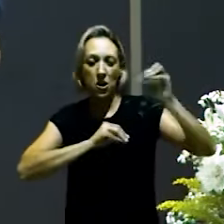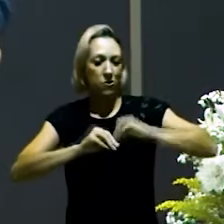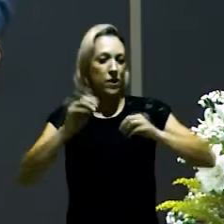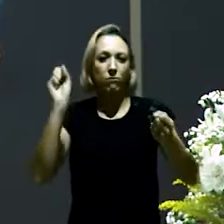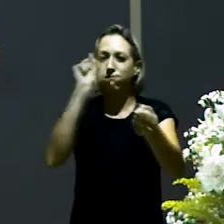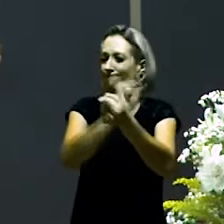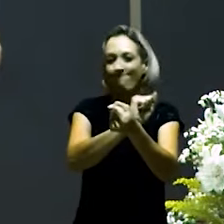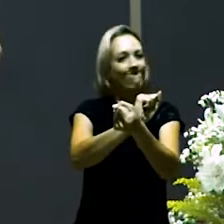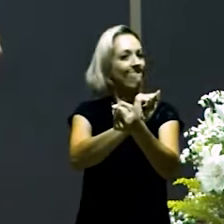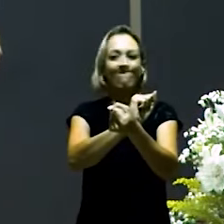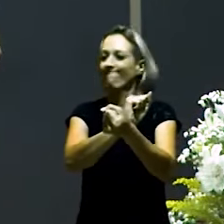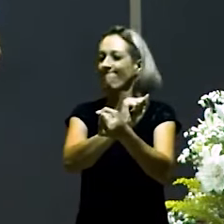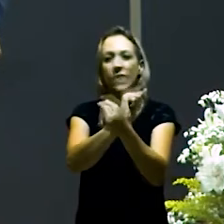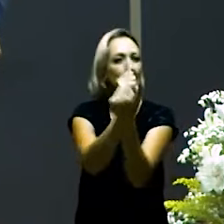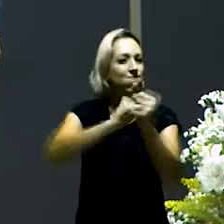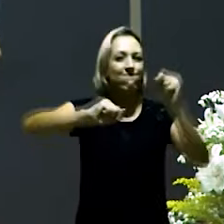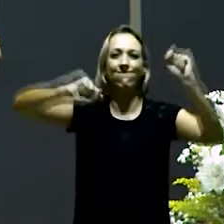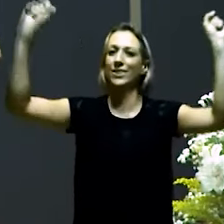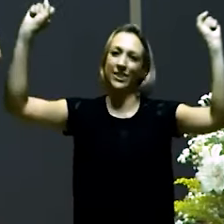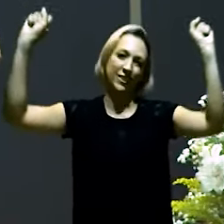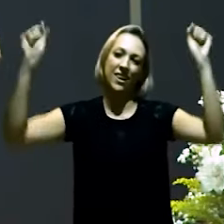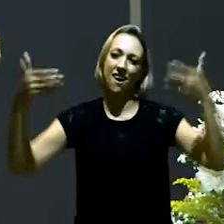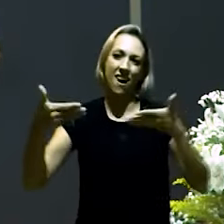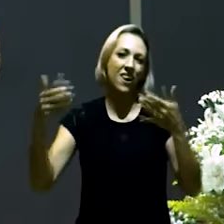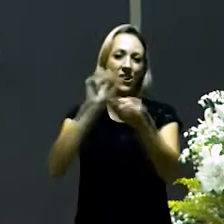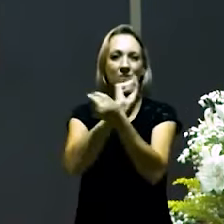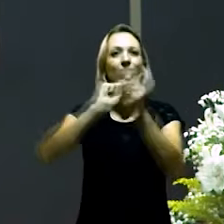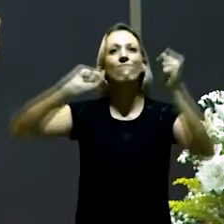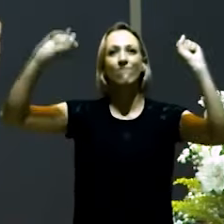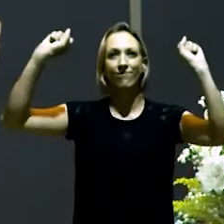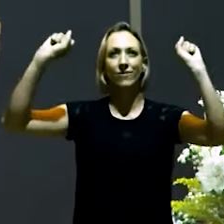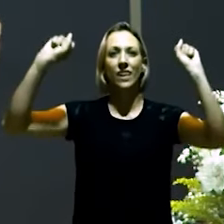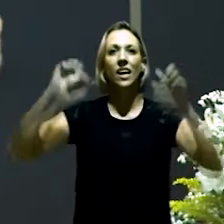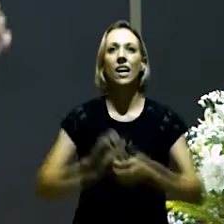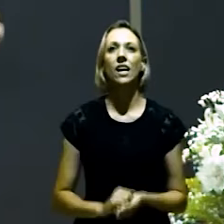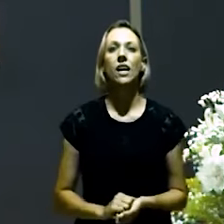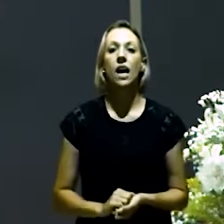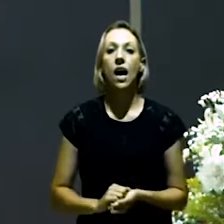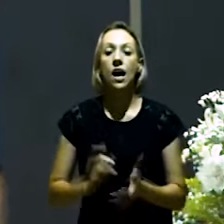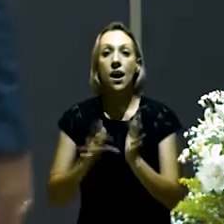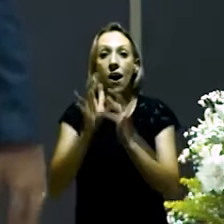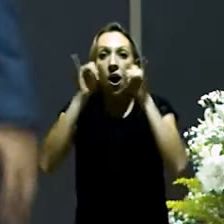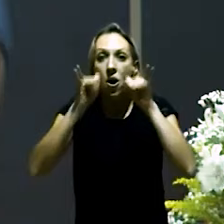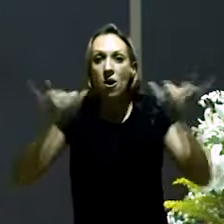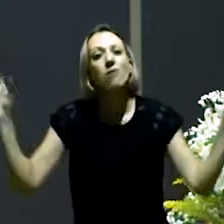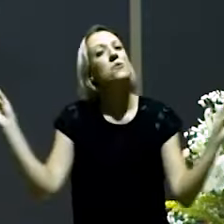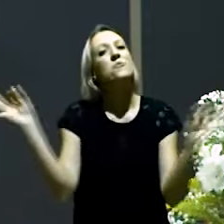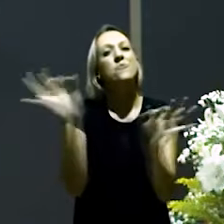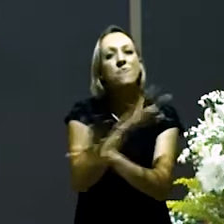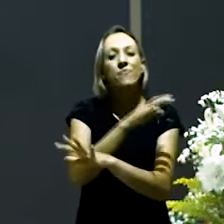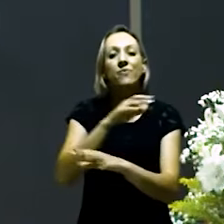disse está consumado, ele estava nos dando possibilidade de justificação. Quando ele disse está consumado, ele estava